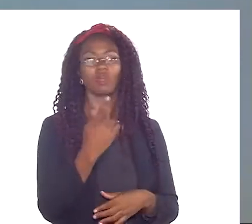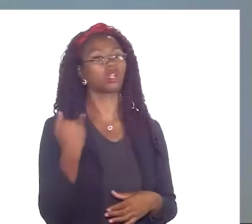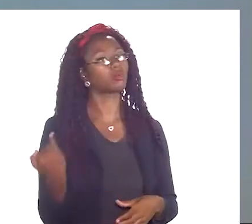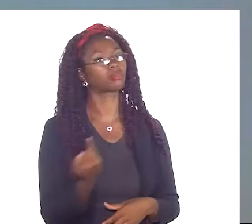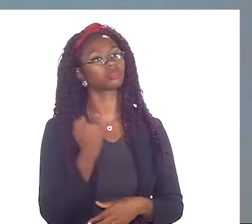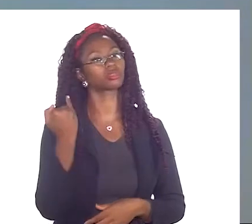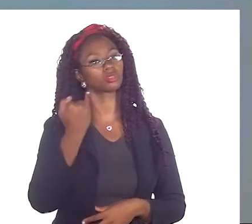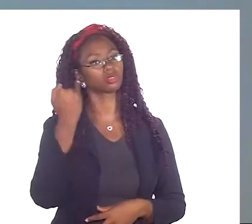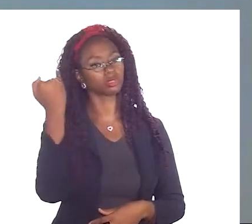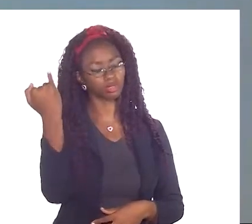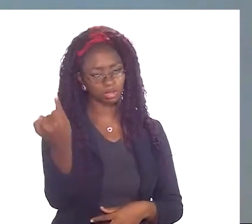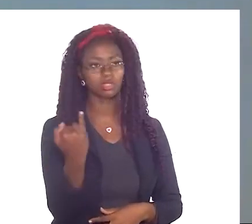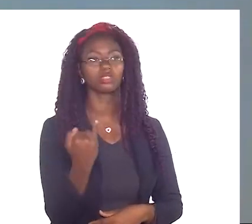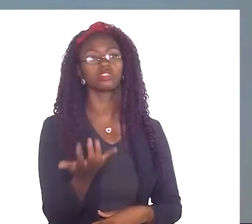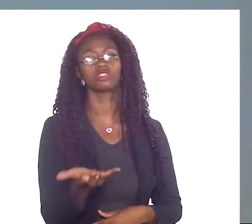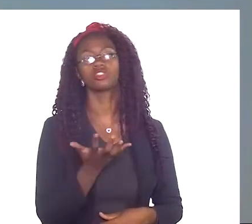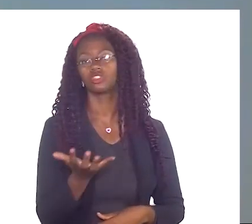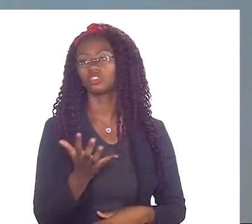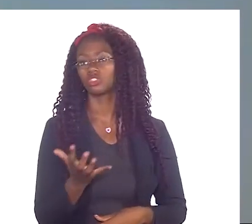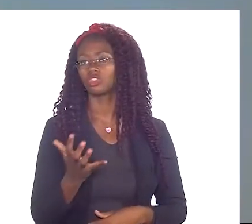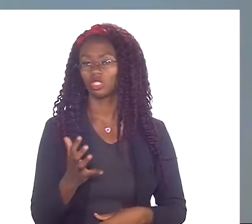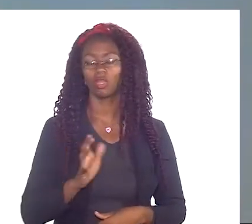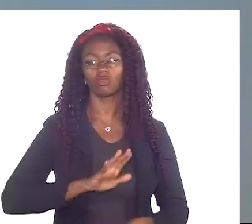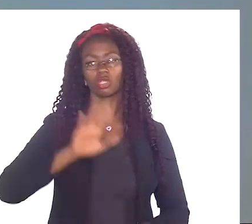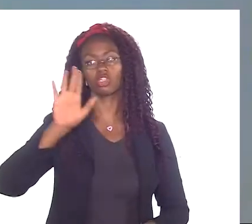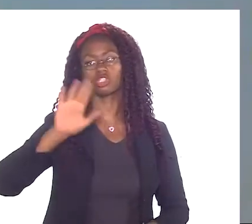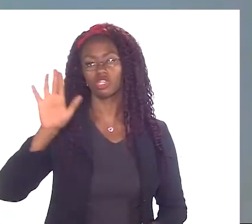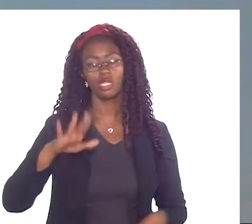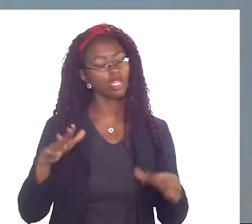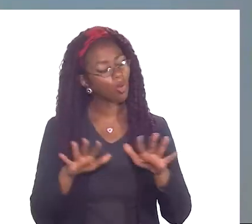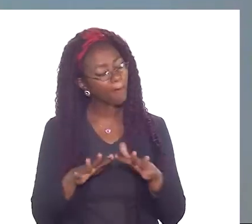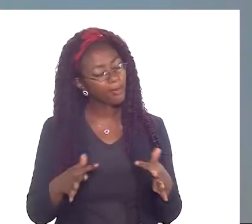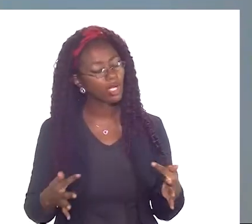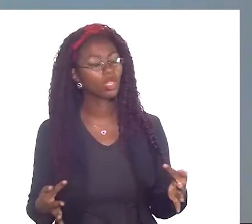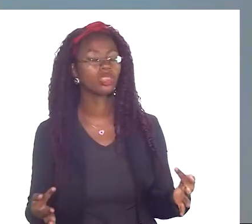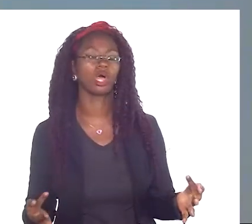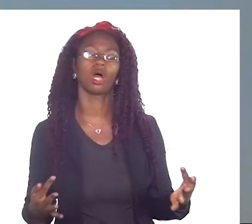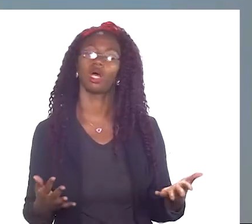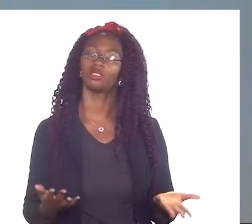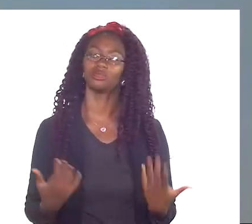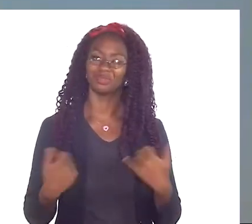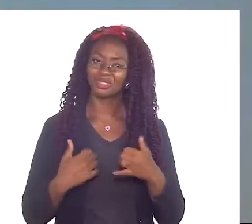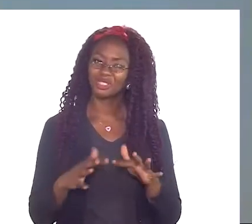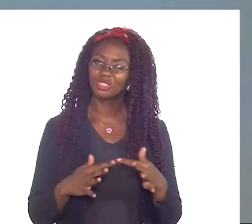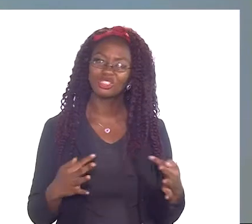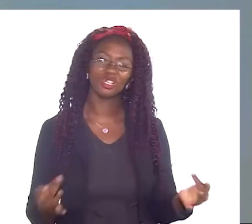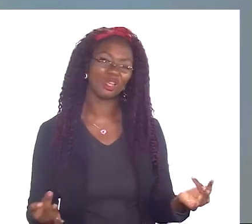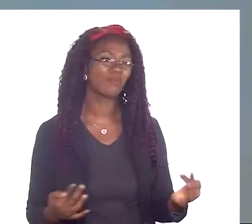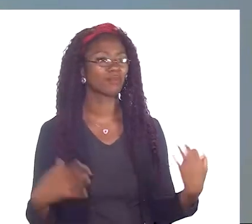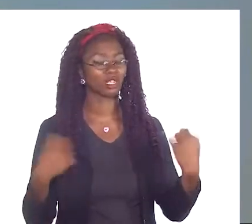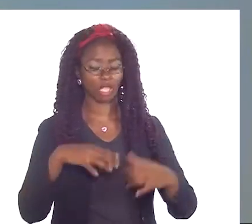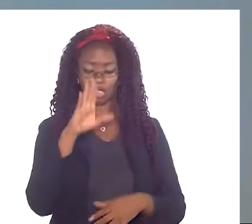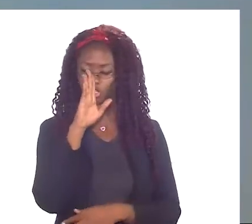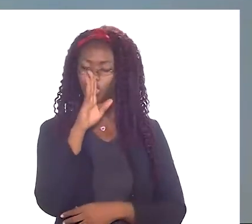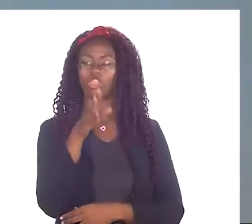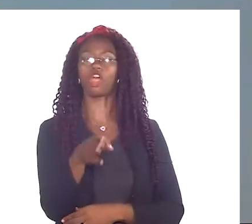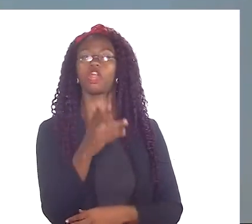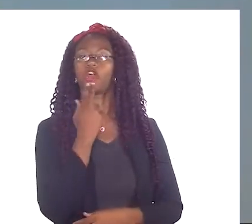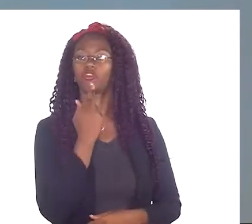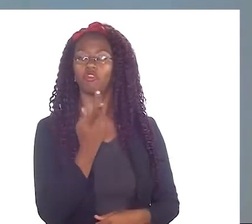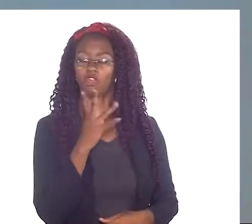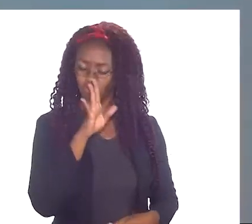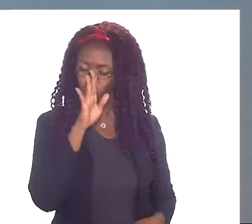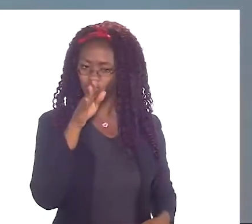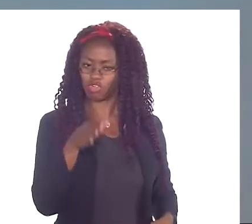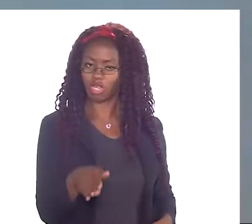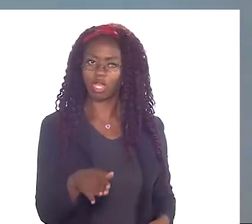fundamentais, né, e que a gente busca realmente nos nossos candidatos, que é humildade, simplicidade, né, sem rodeio, direto ao